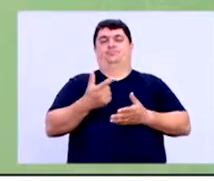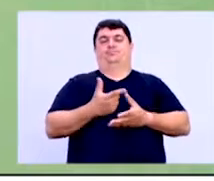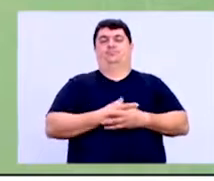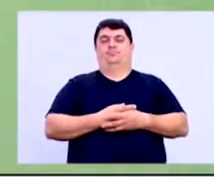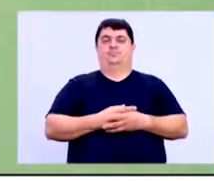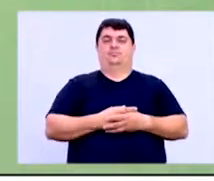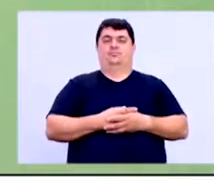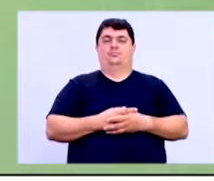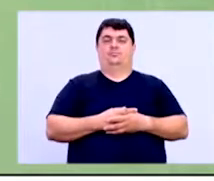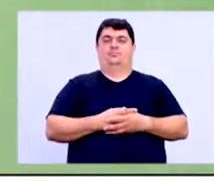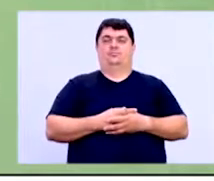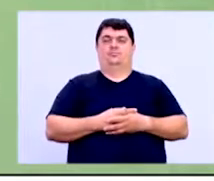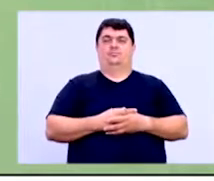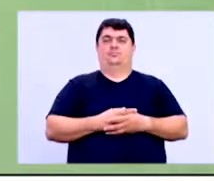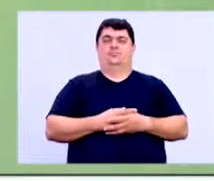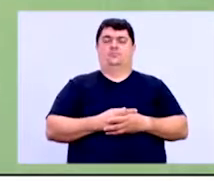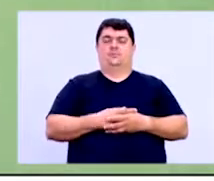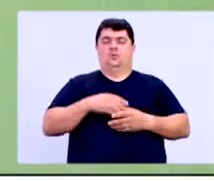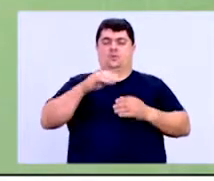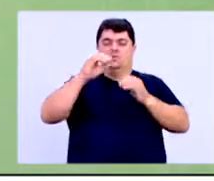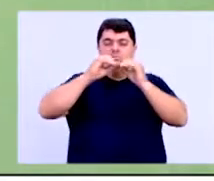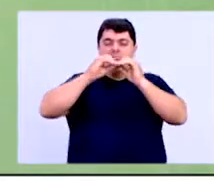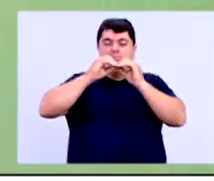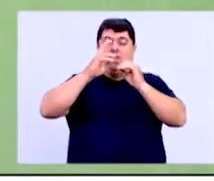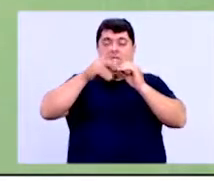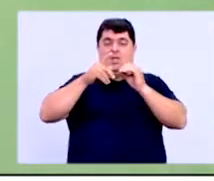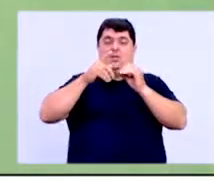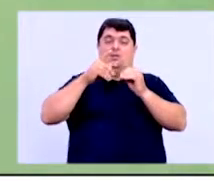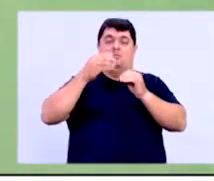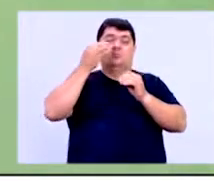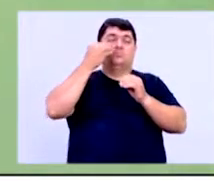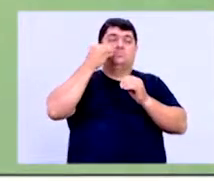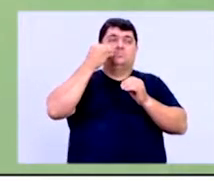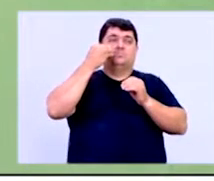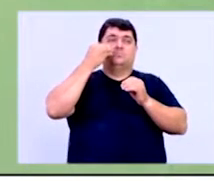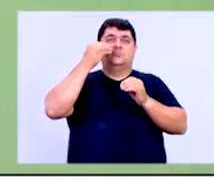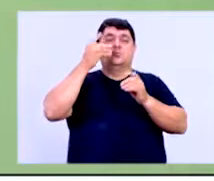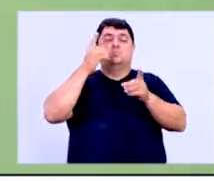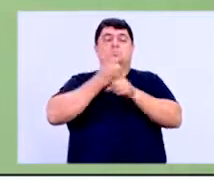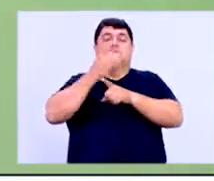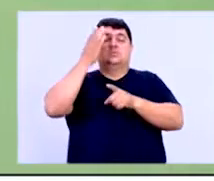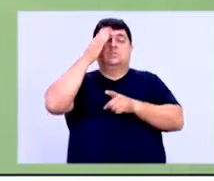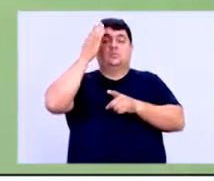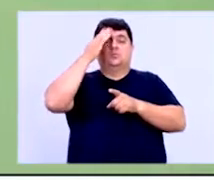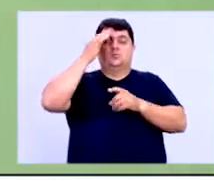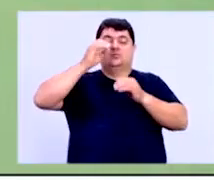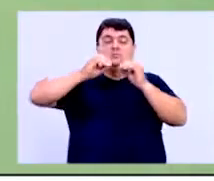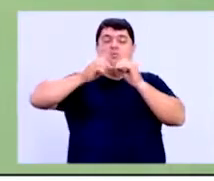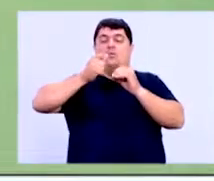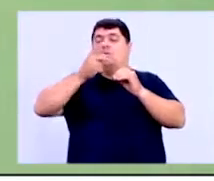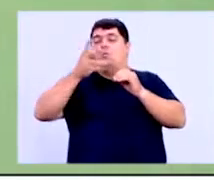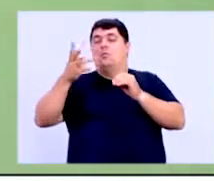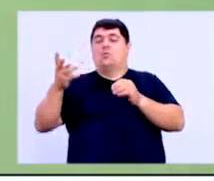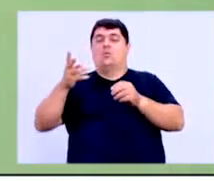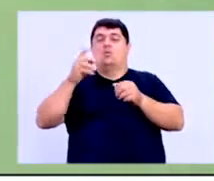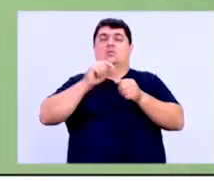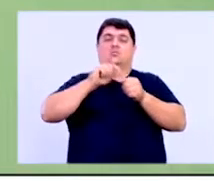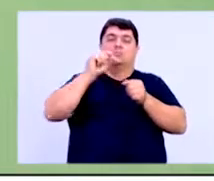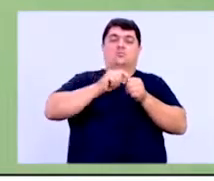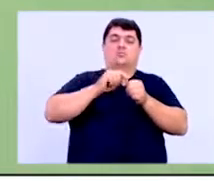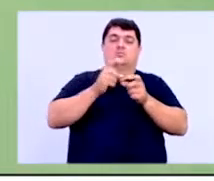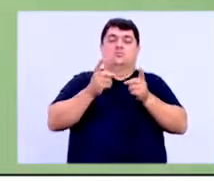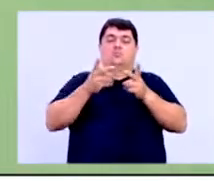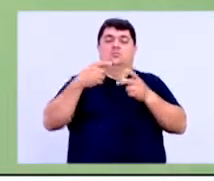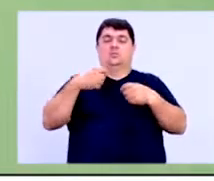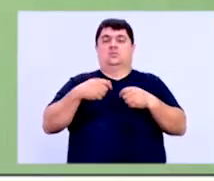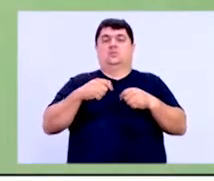Prejuízo. Exatamente, o ponto de equilíbrio ele serve para isso, para a gente identificar quantas unidades serão necessárias vender